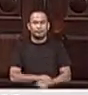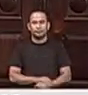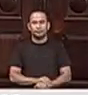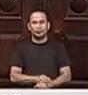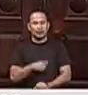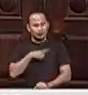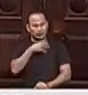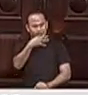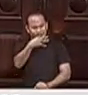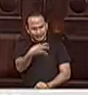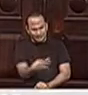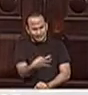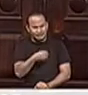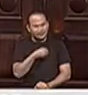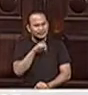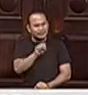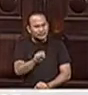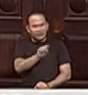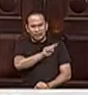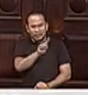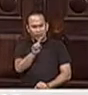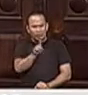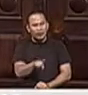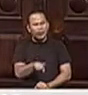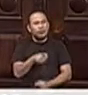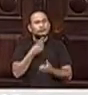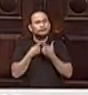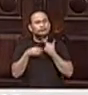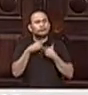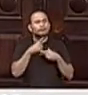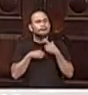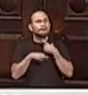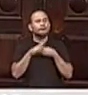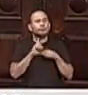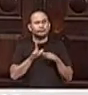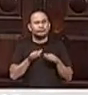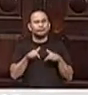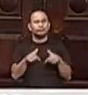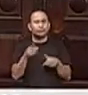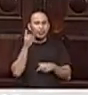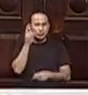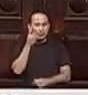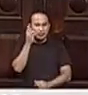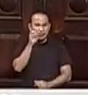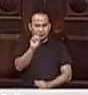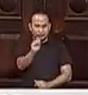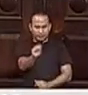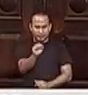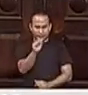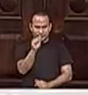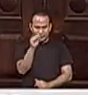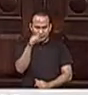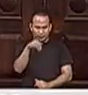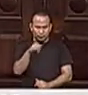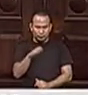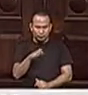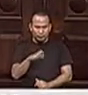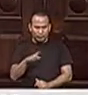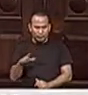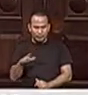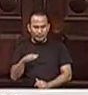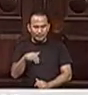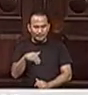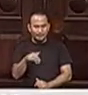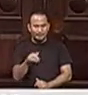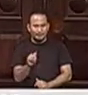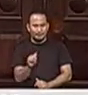Tenho certeza de que este não é o propósito do deputado Samuel Malafaia. Mas eu quero